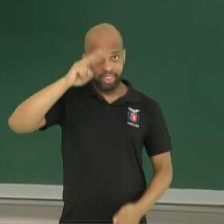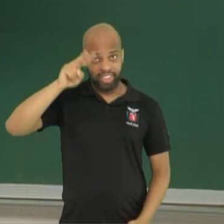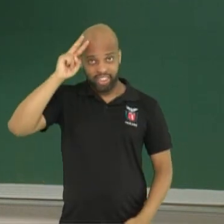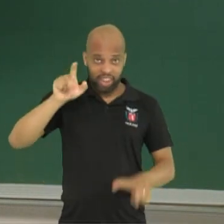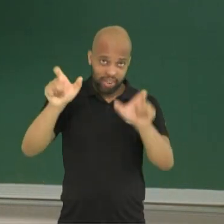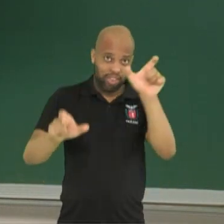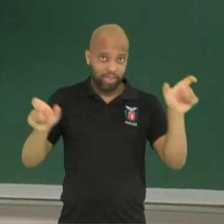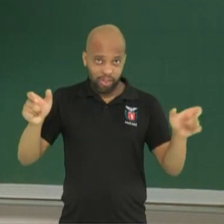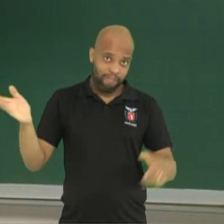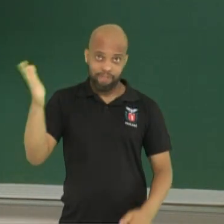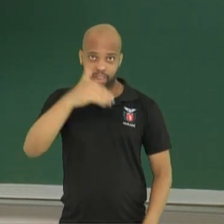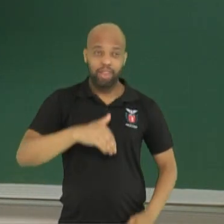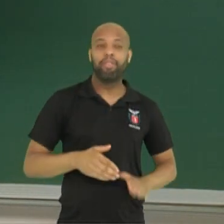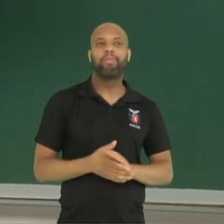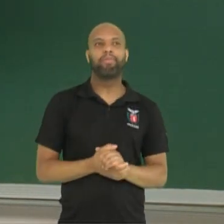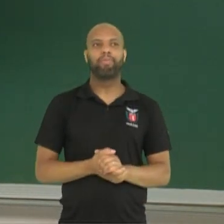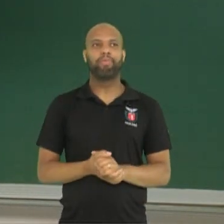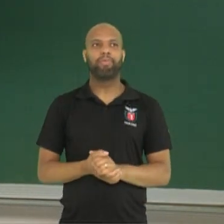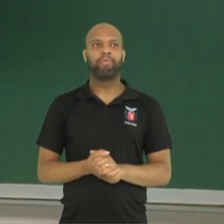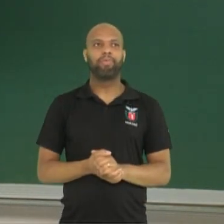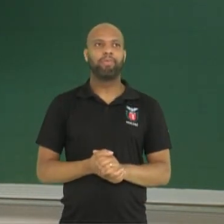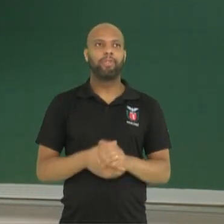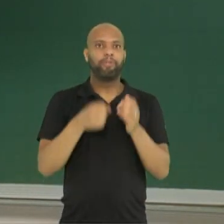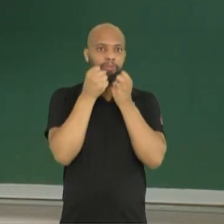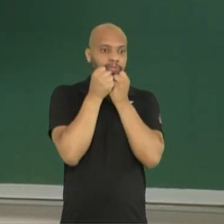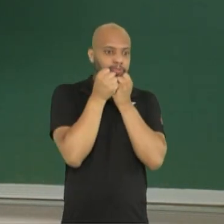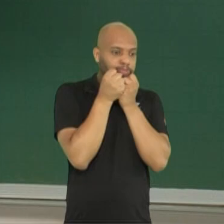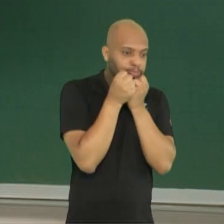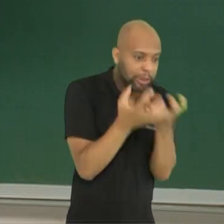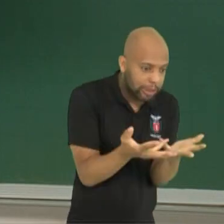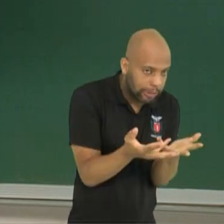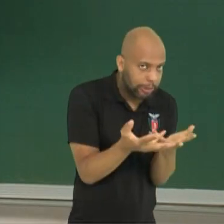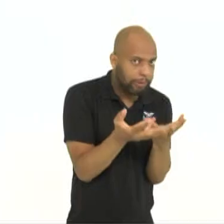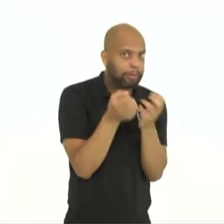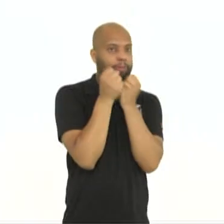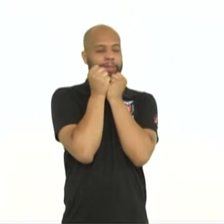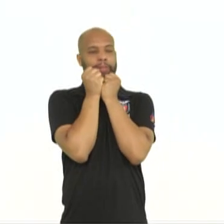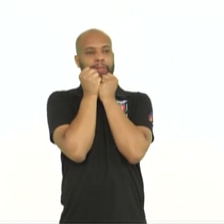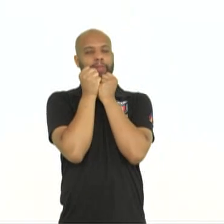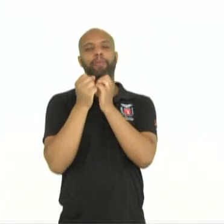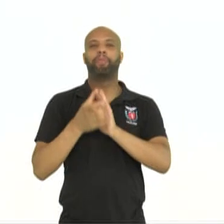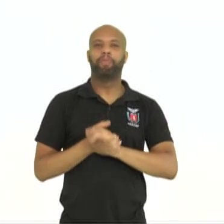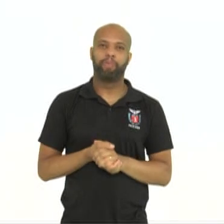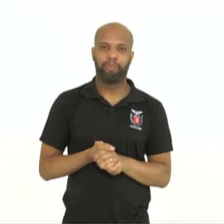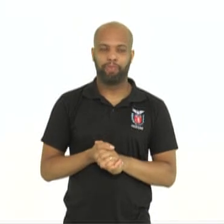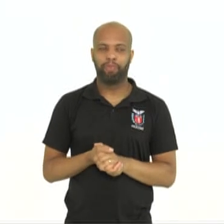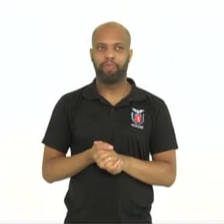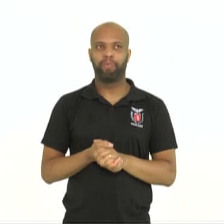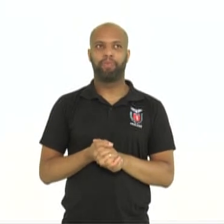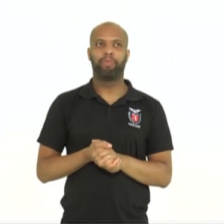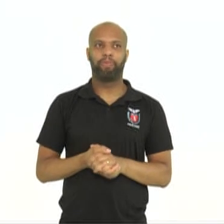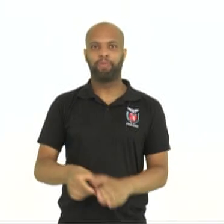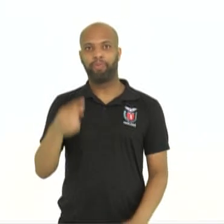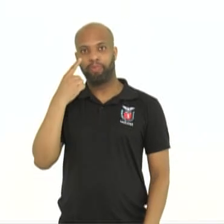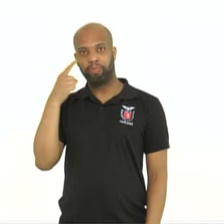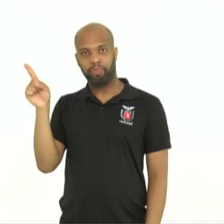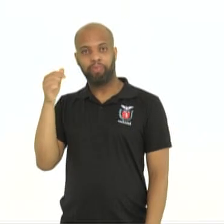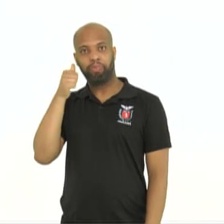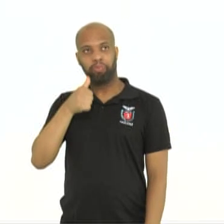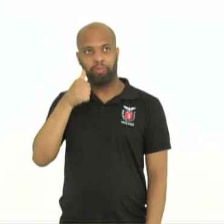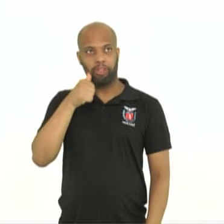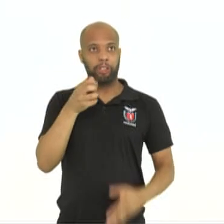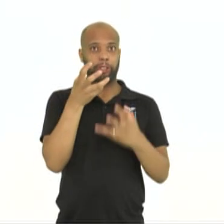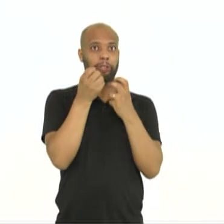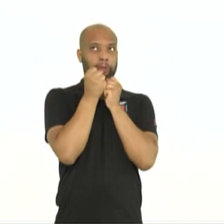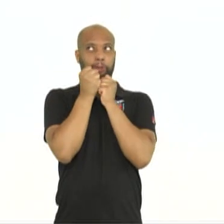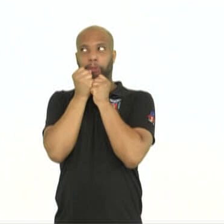pessoal? Vamos lá? Conto ou não conto? É, então. Olha lá a menininha se